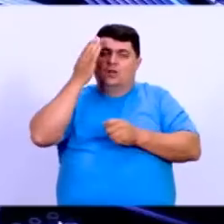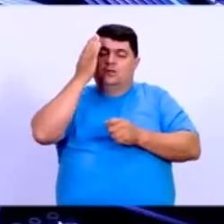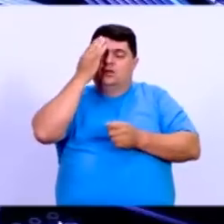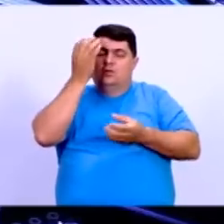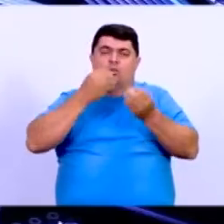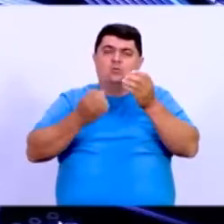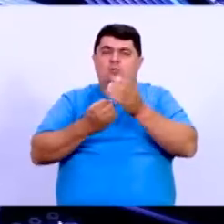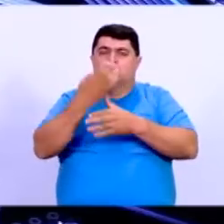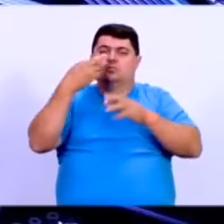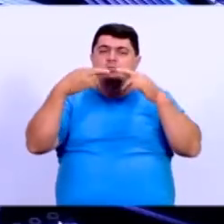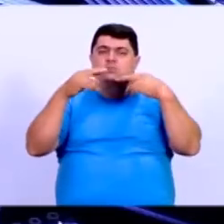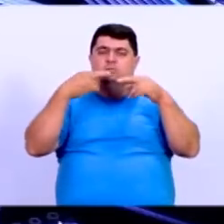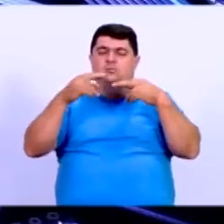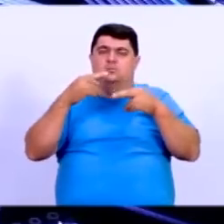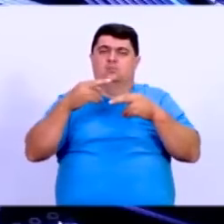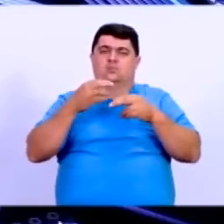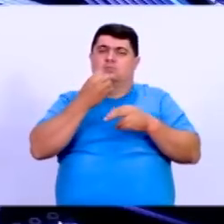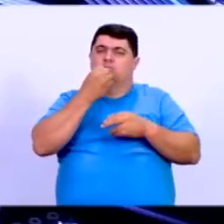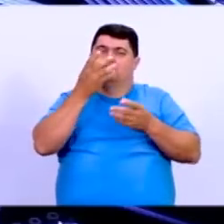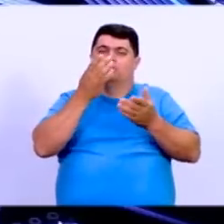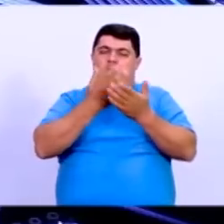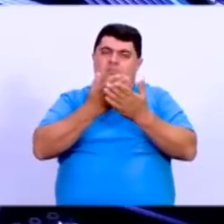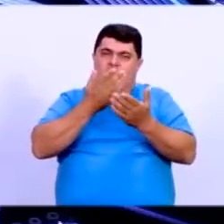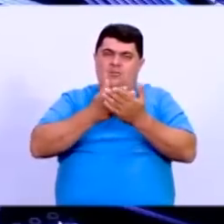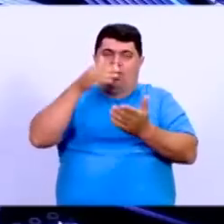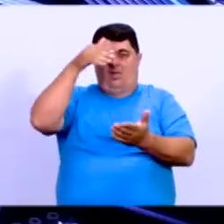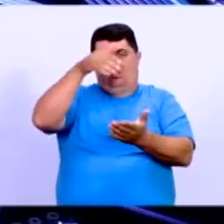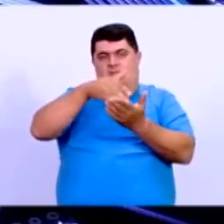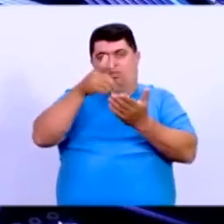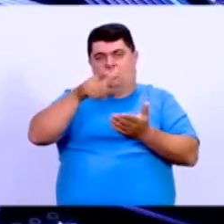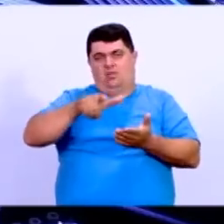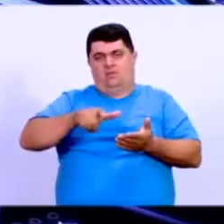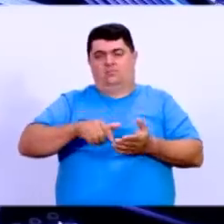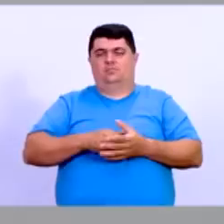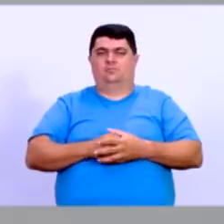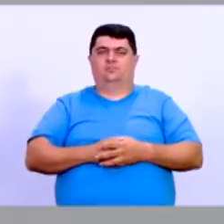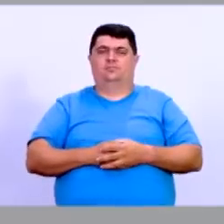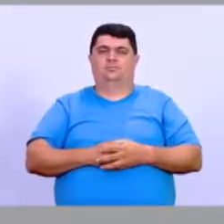ideia de redes de computadores. Bons estudos e até a próxima!